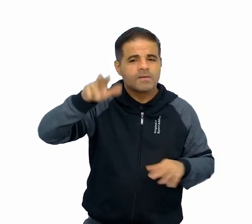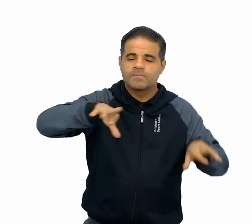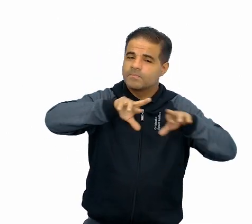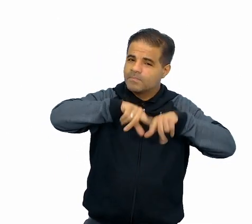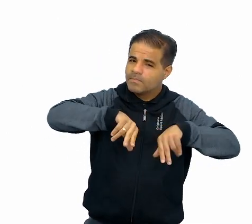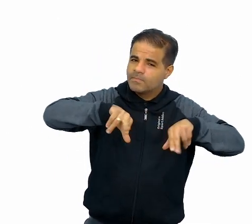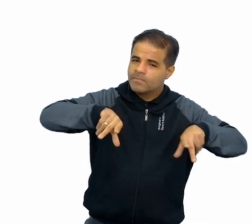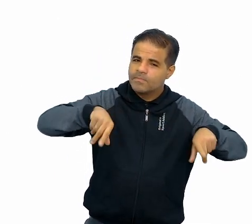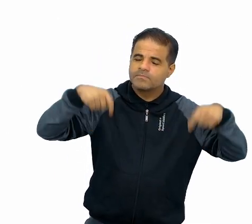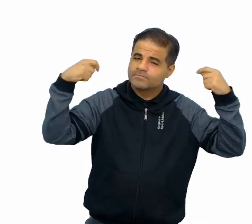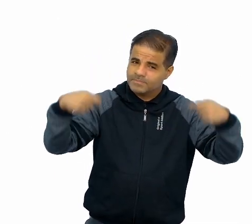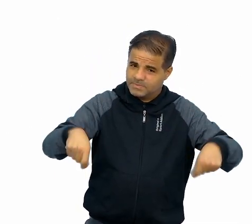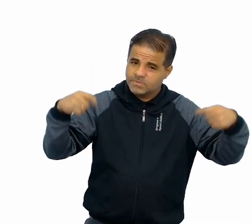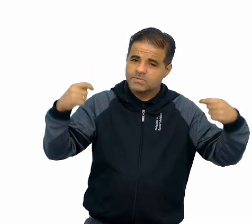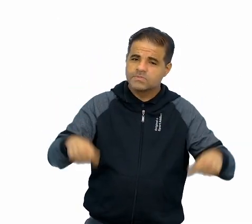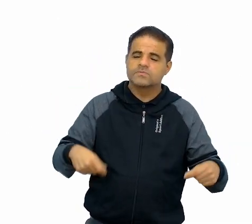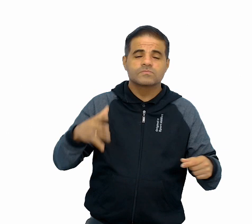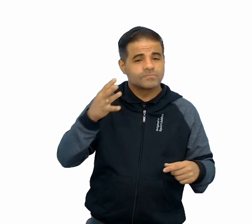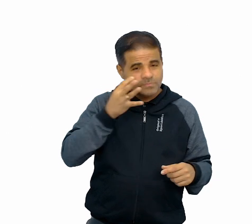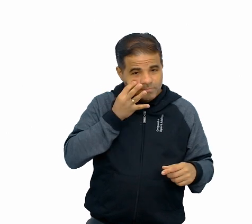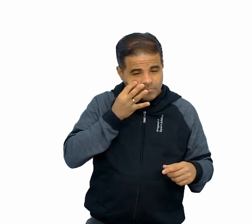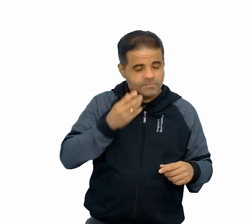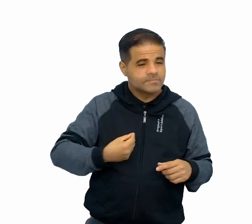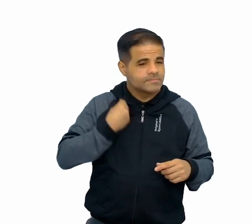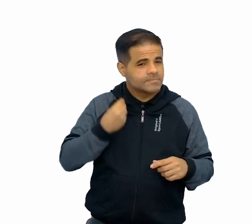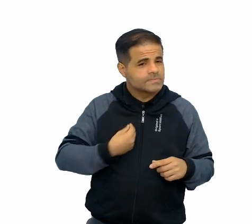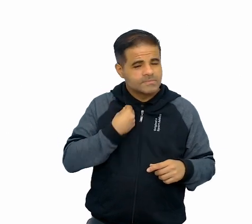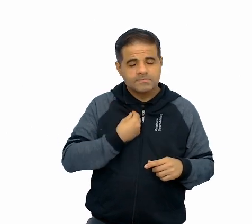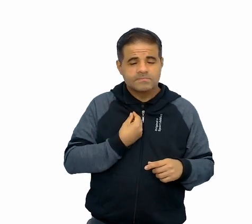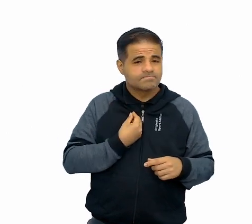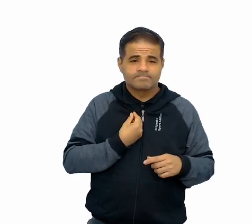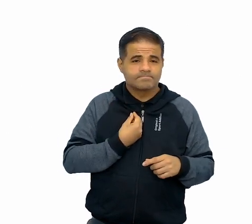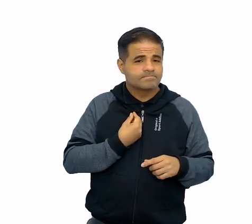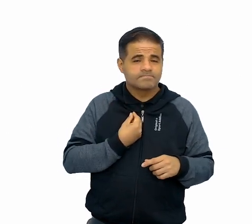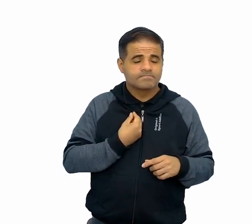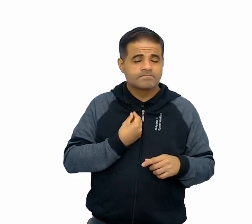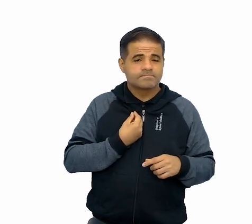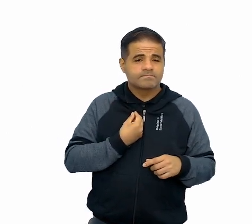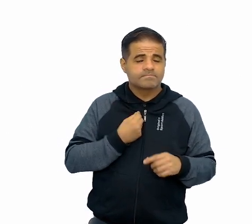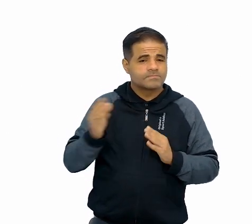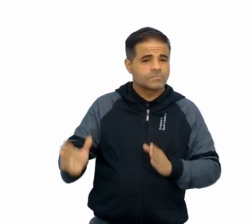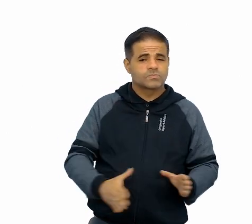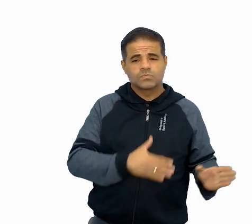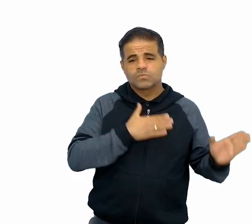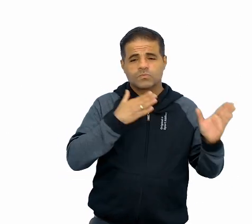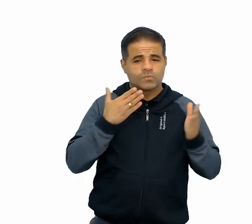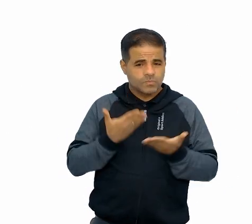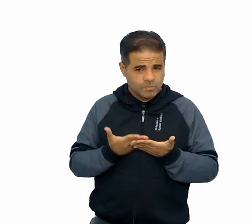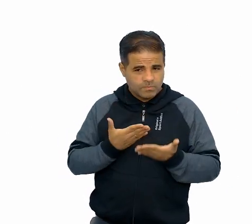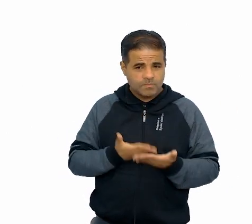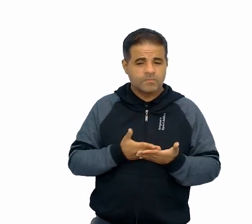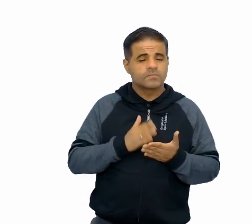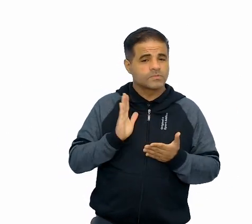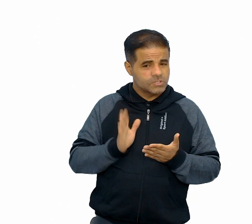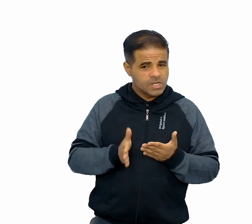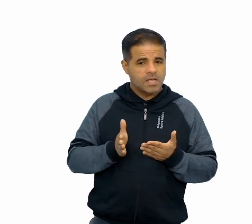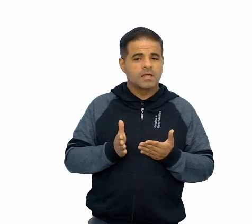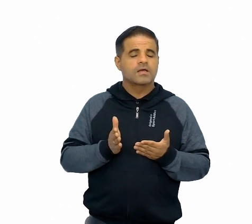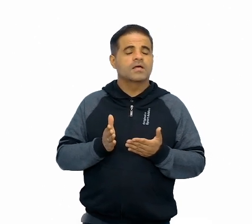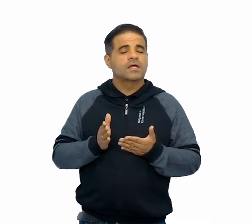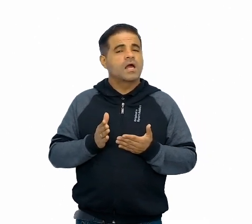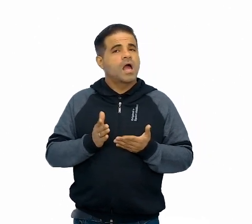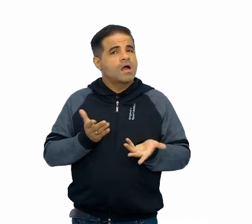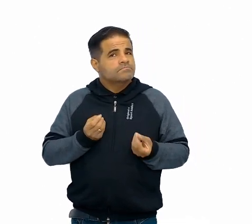diferentes necessidades existentes na nossa turma. E, além disso, durante essas aulas, nós já